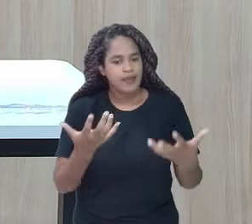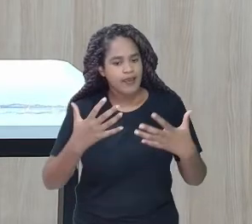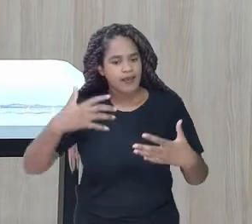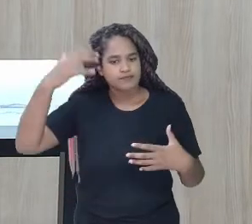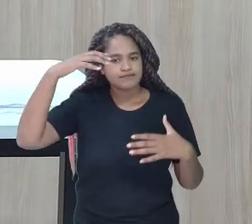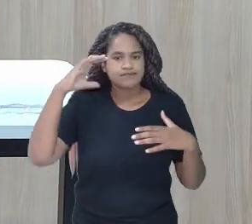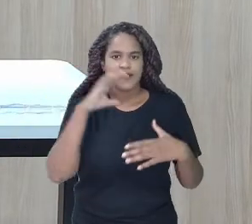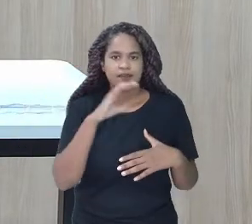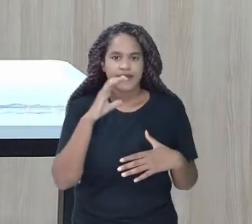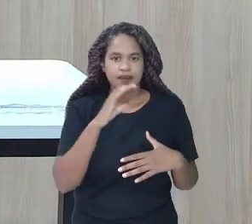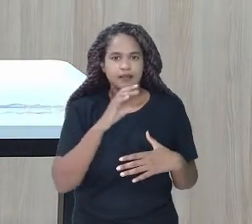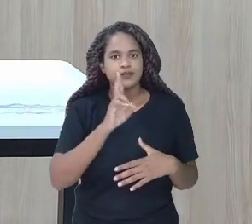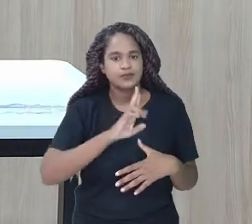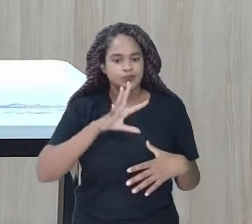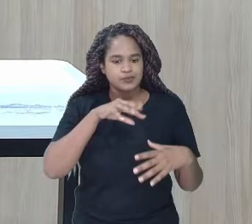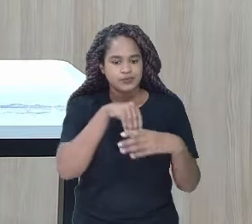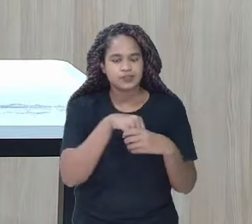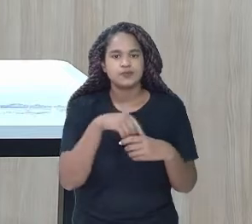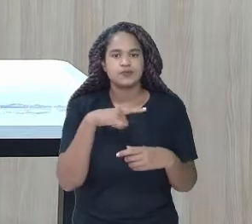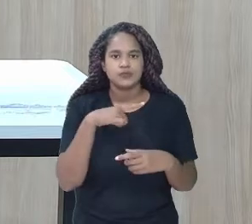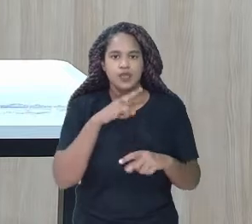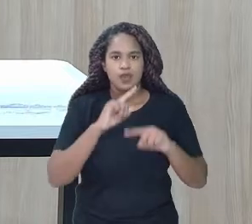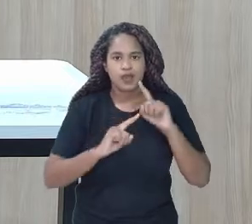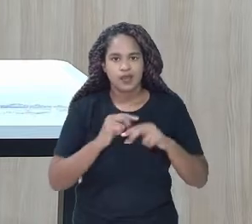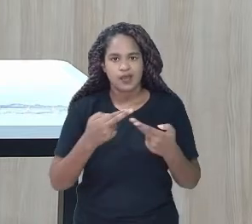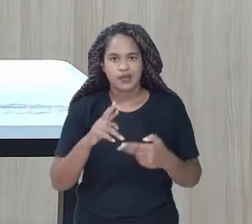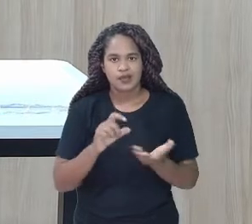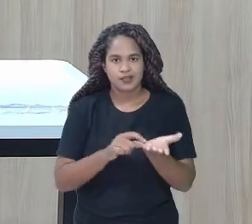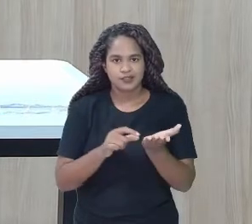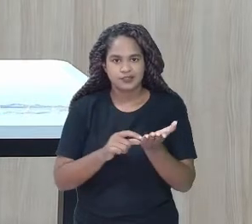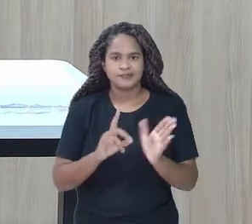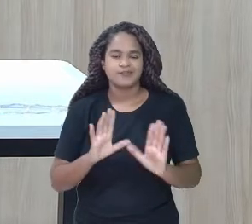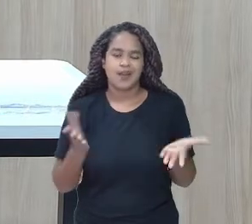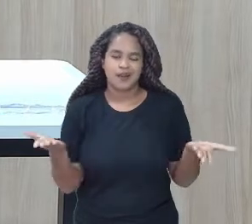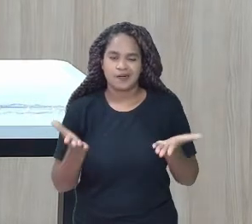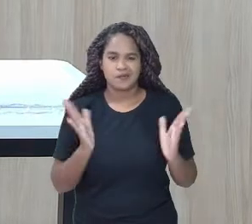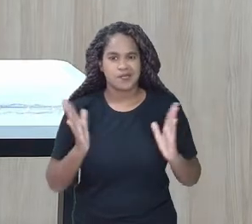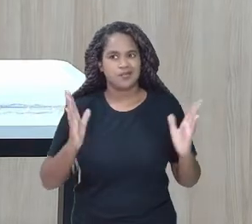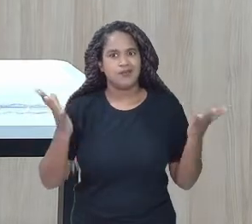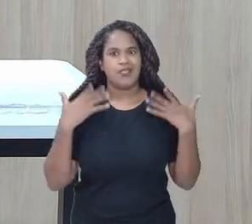tomando banho quente, né? É só frio que a gente não aguenta o